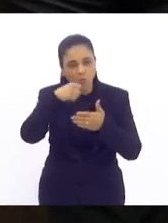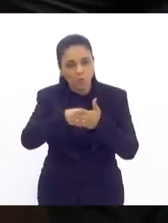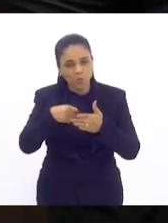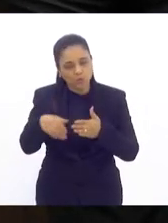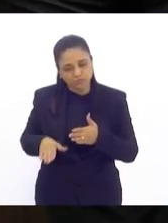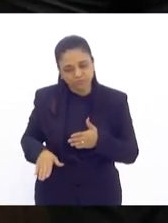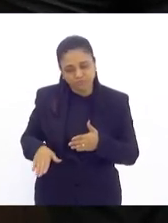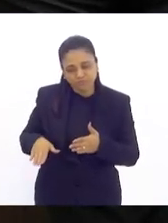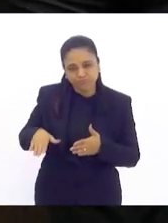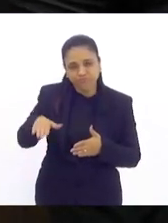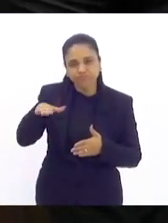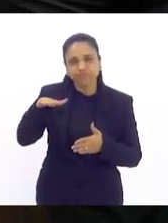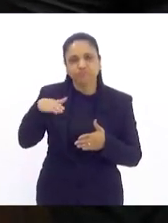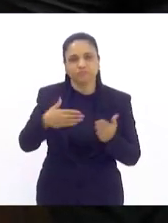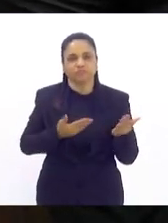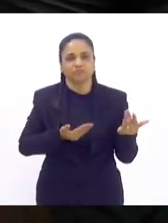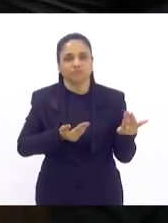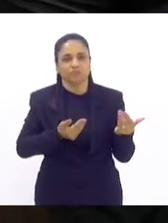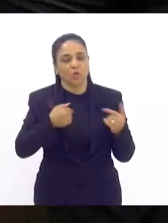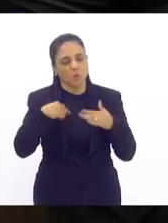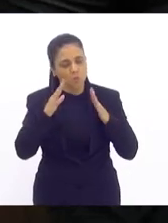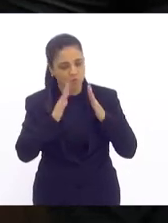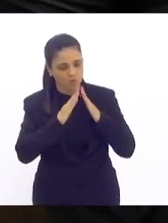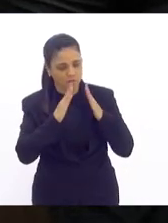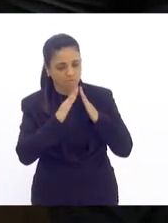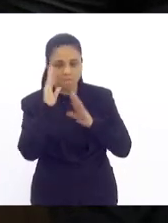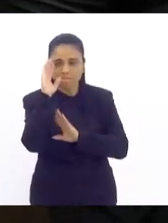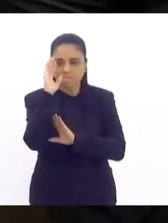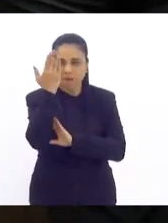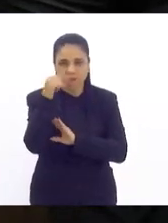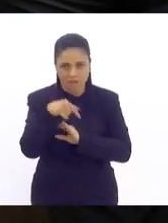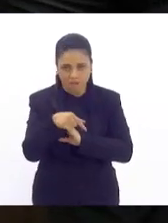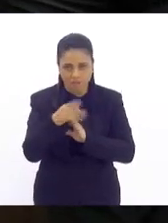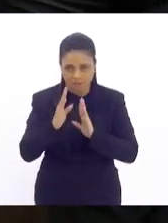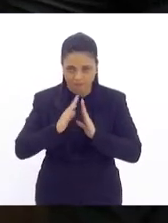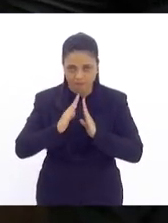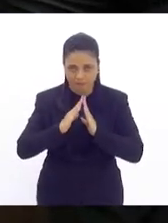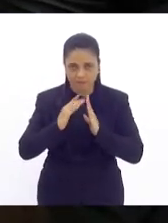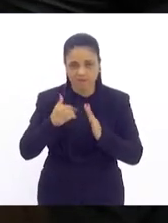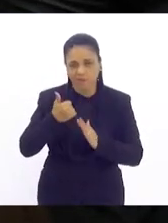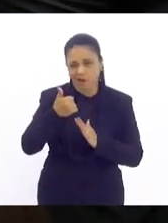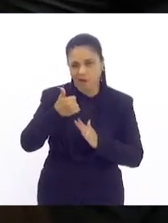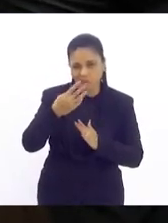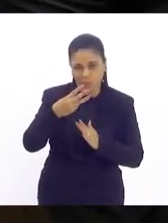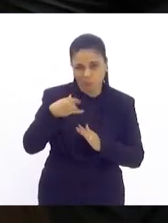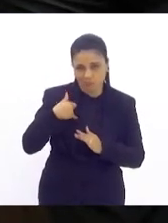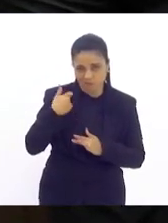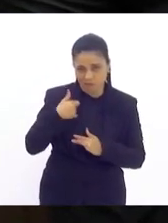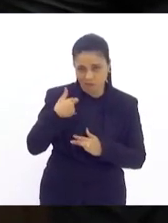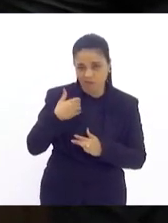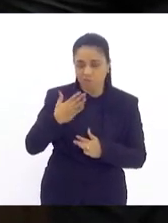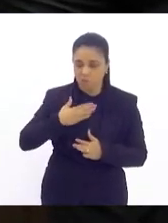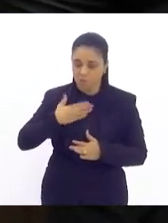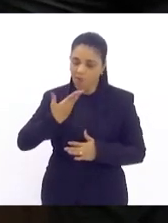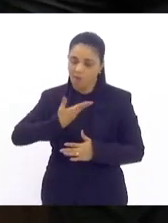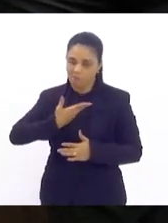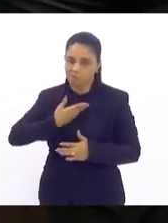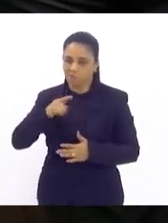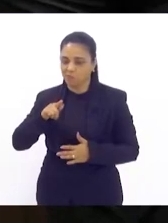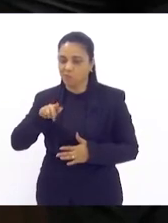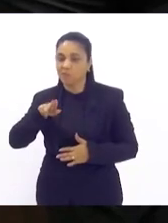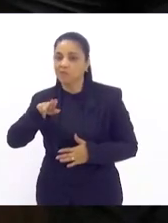que residia em casa de palpite até aos 14 anos de idade meu nome é amigo Guilherme que